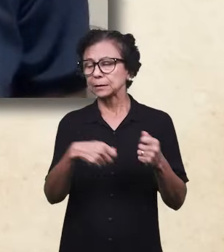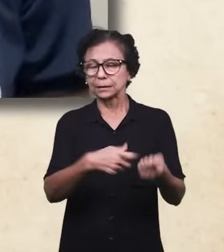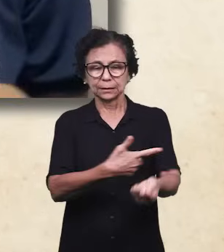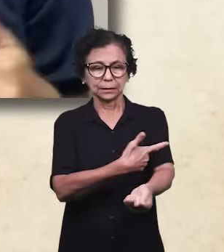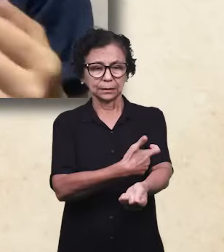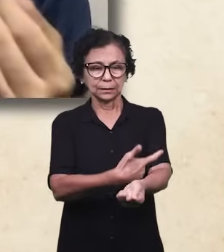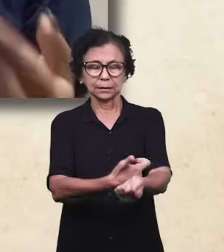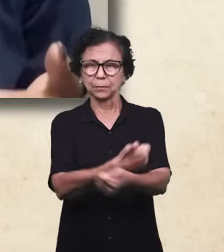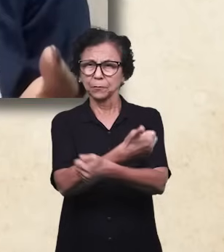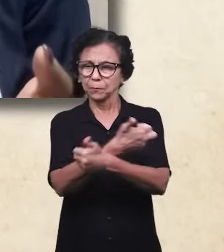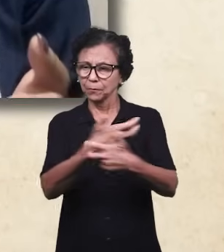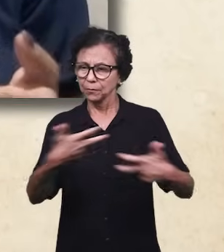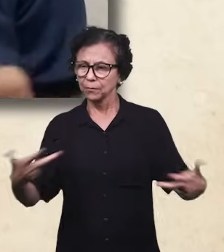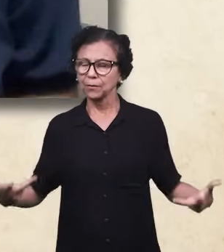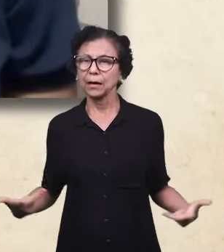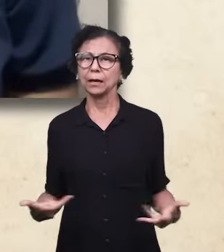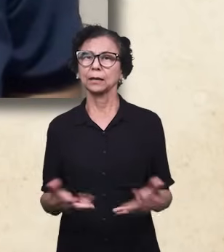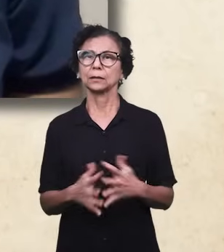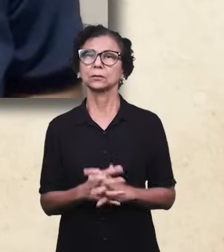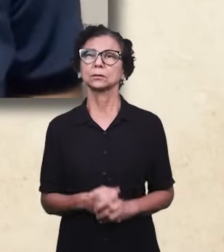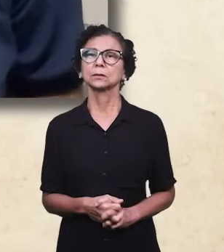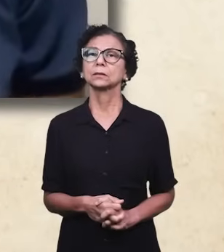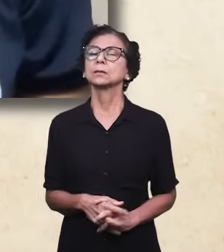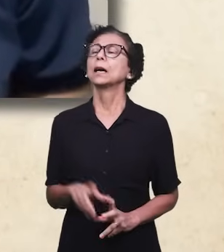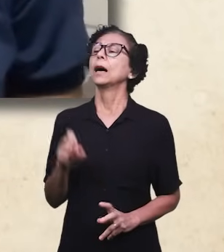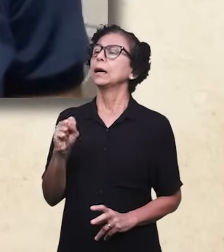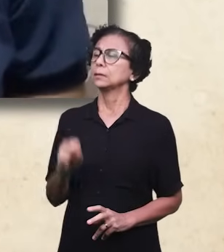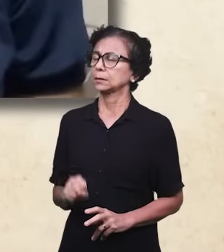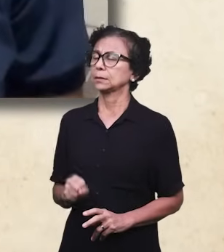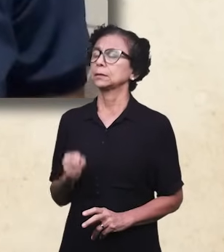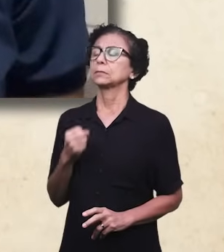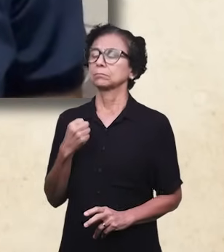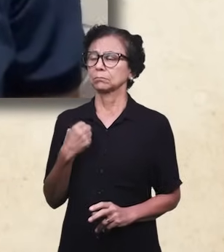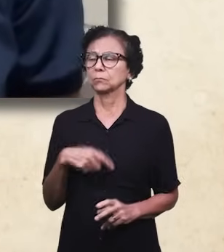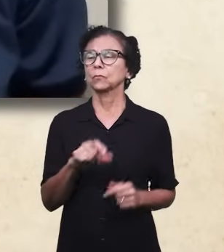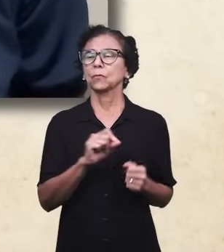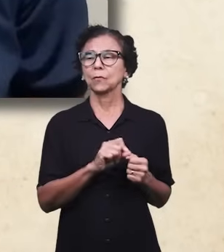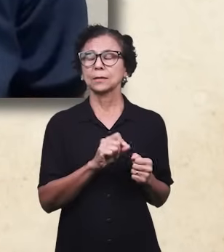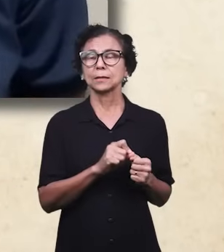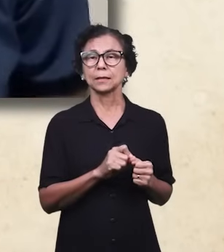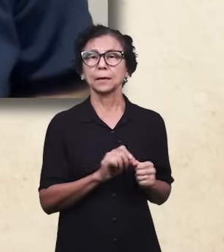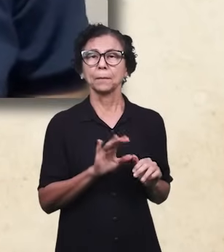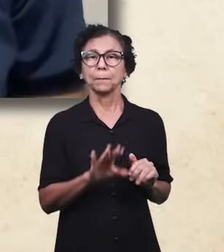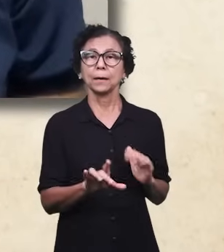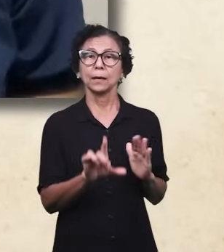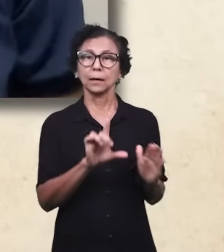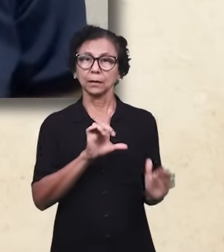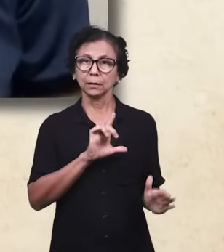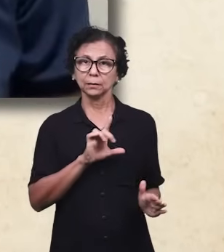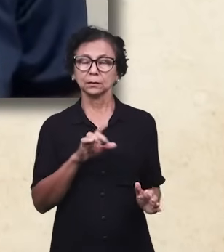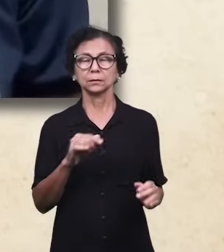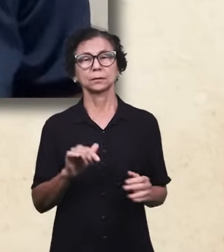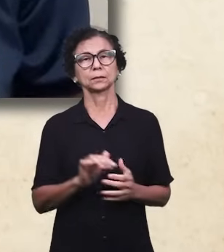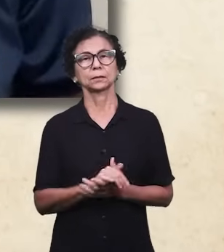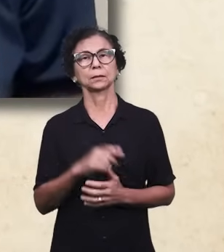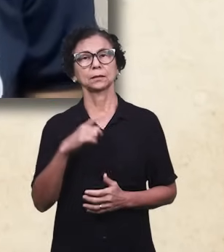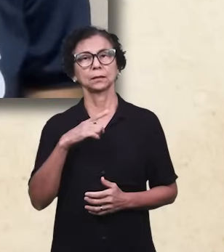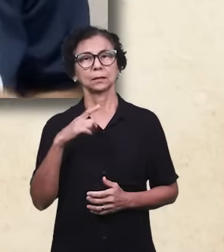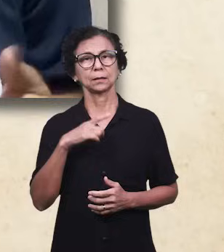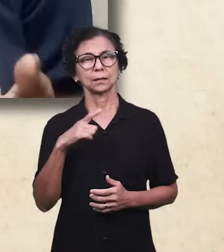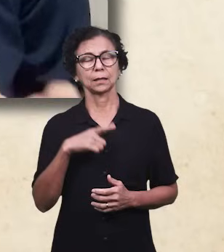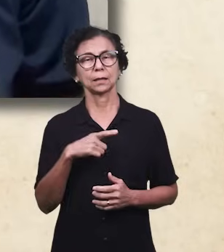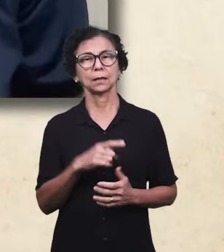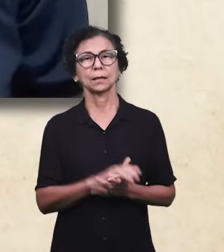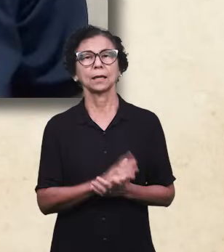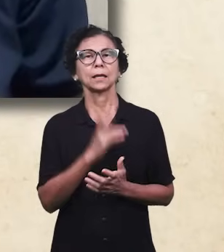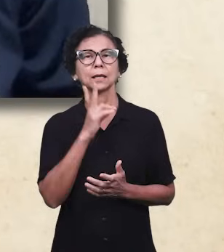realizá-los. Mas antes disso, teria uma ceia com a família dos pastores na minha região. E eu fui com minha família. E